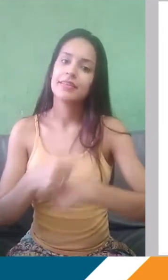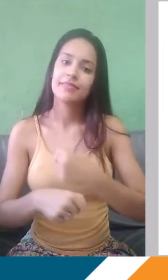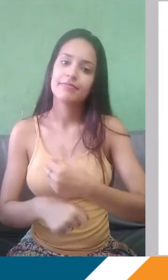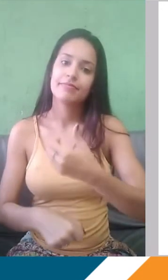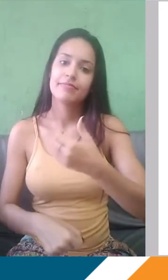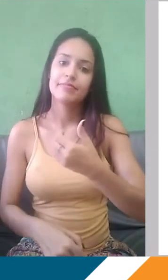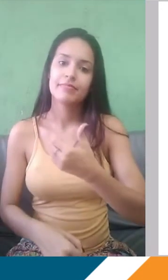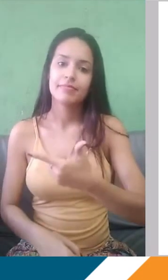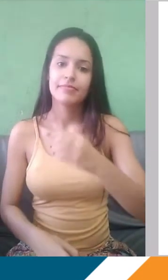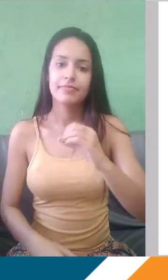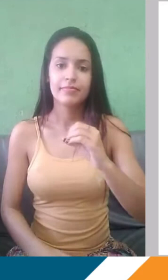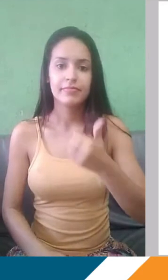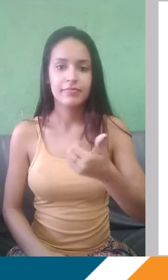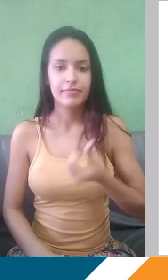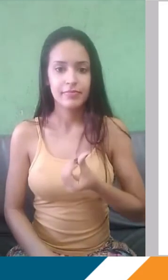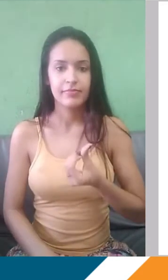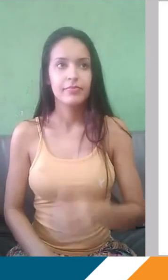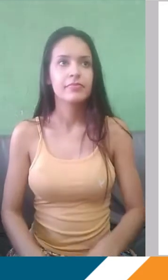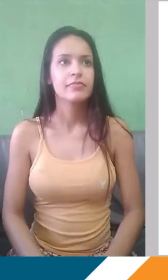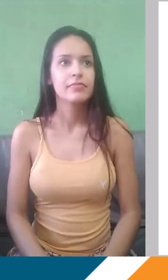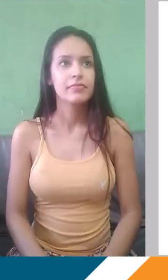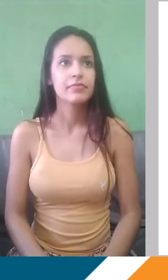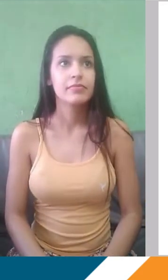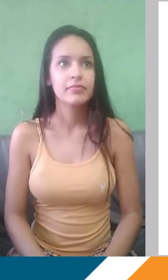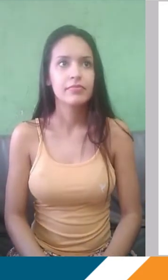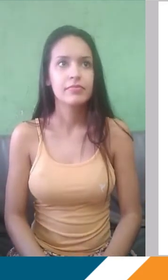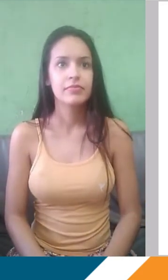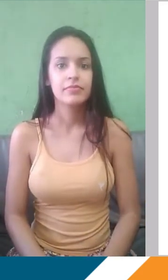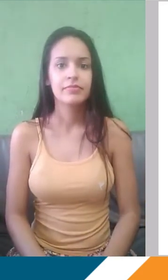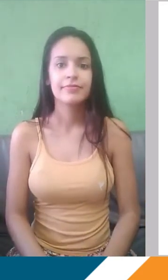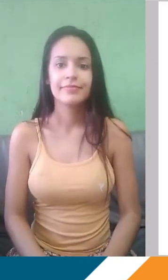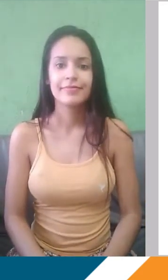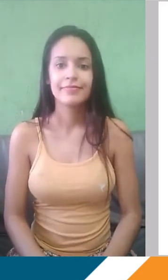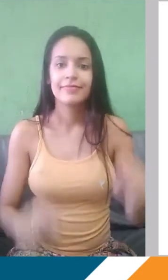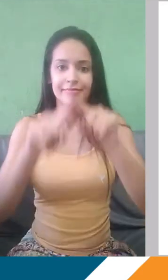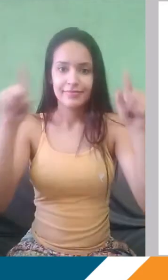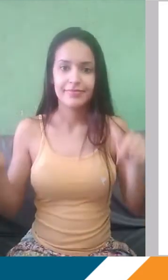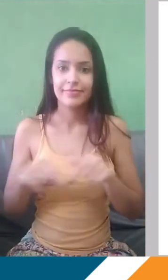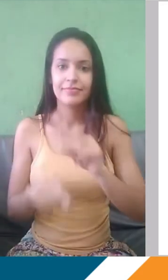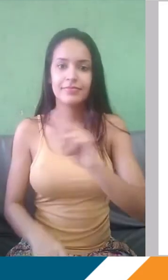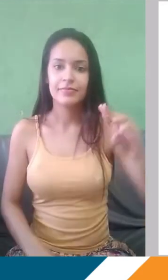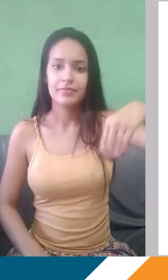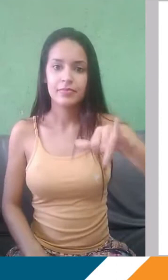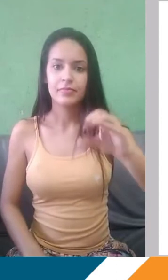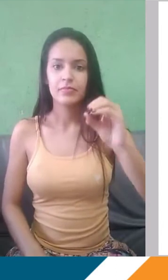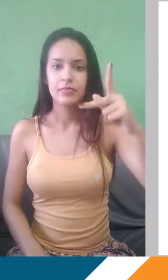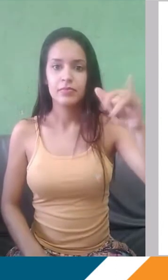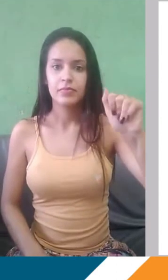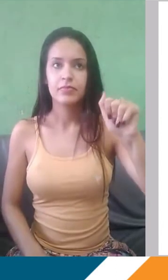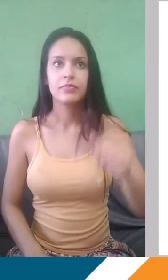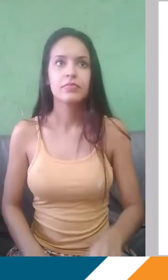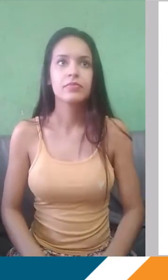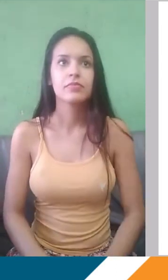Questão do Enem de 2016. O cartoon Miopia, de Cheng Feng, foi apresentado em 2011 na